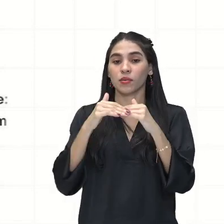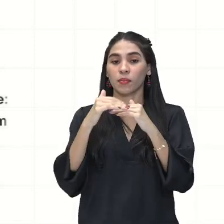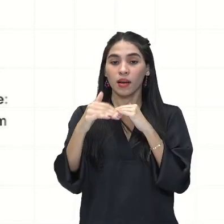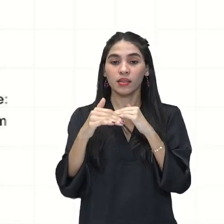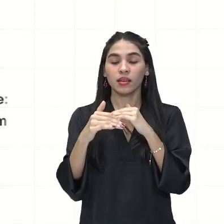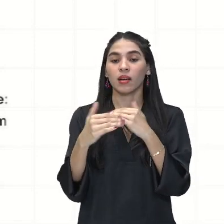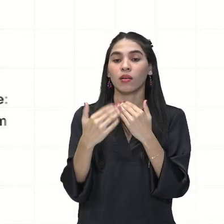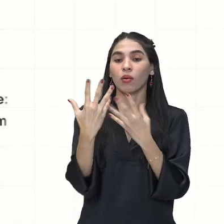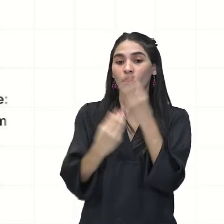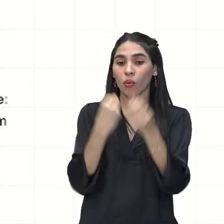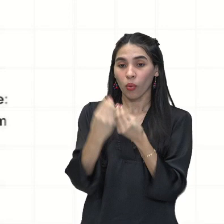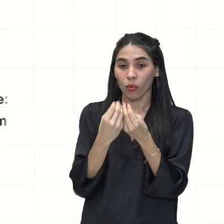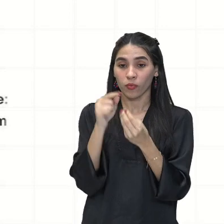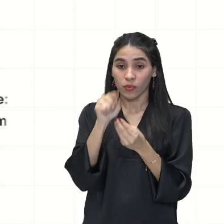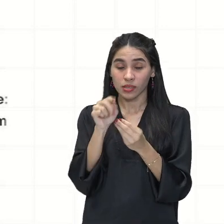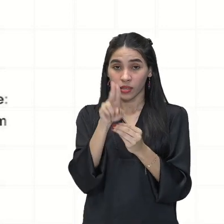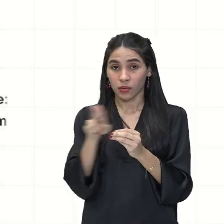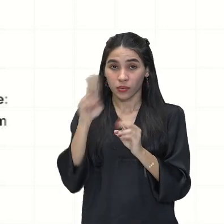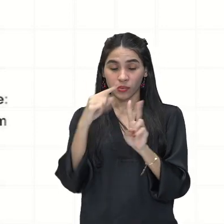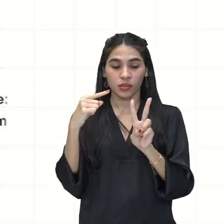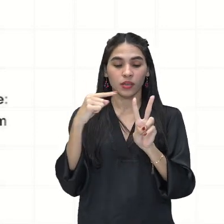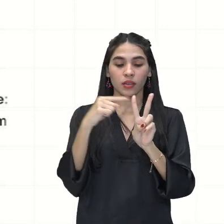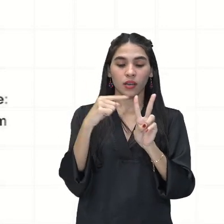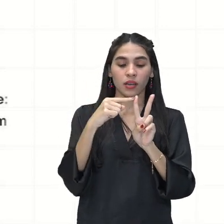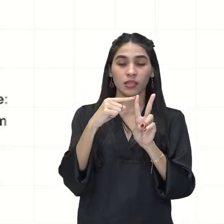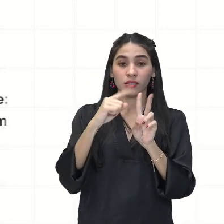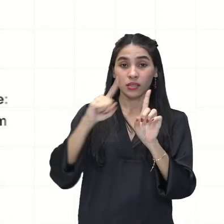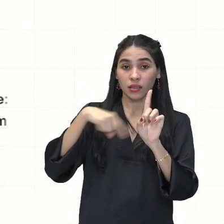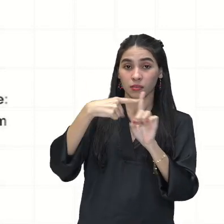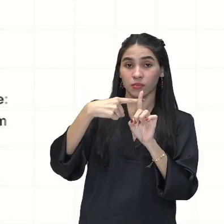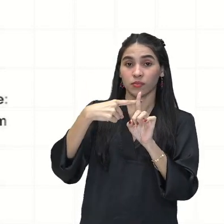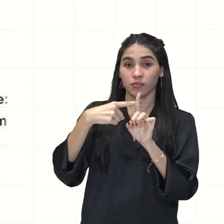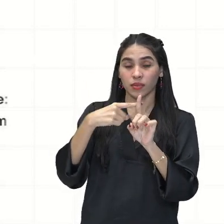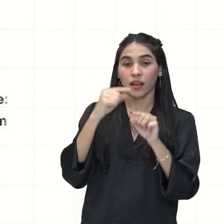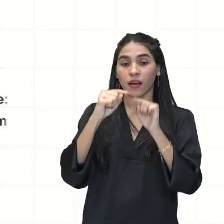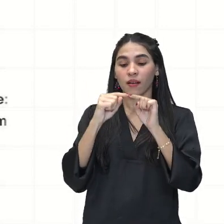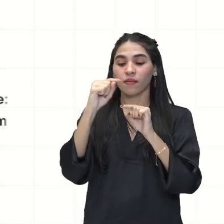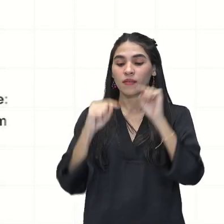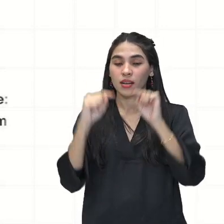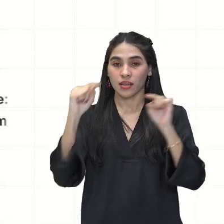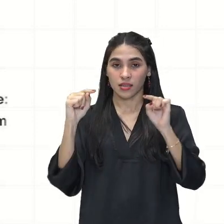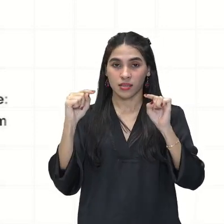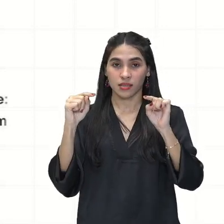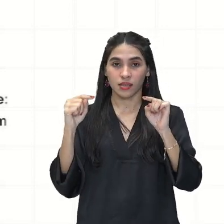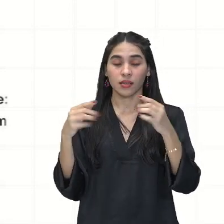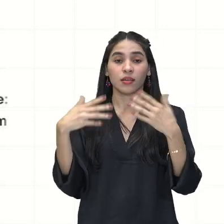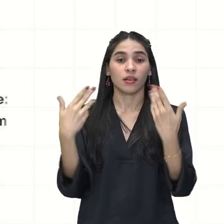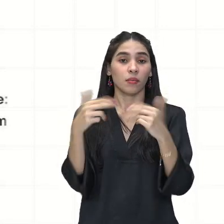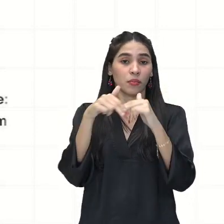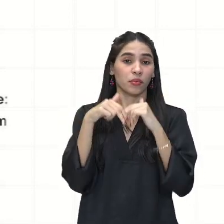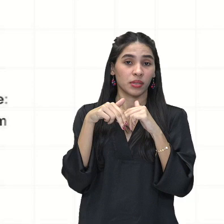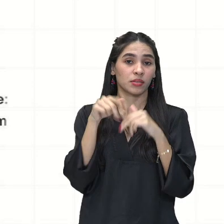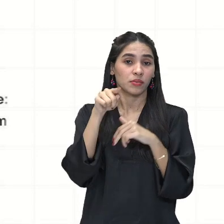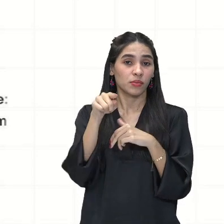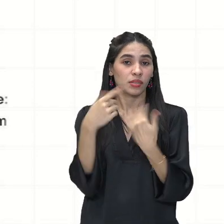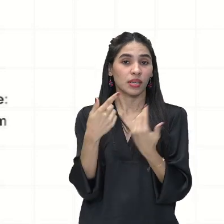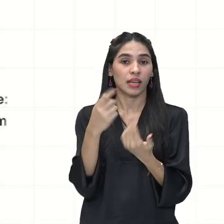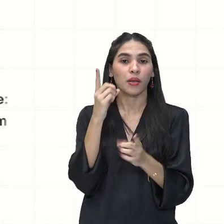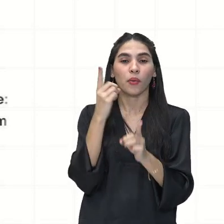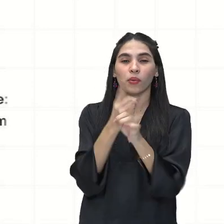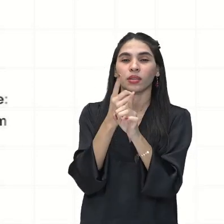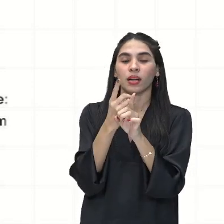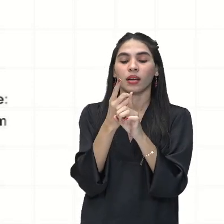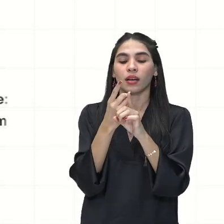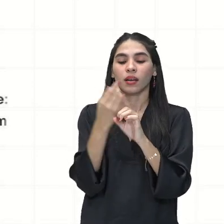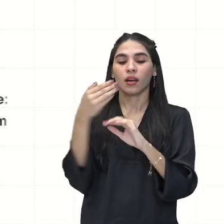a partir da raiz quadrada positiva da variância. Portanto, olha, para você determinar o